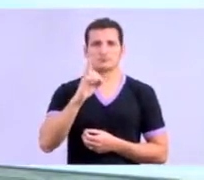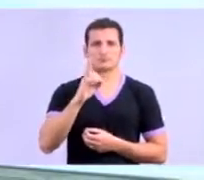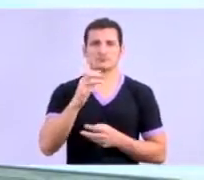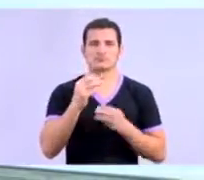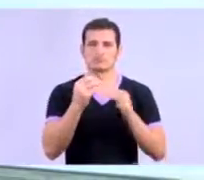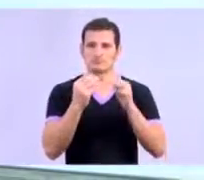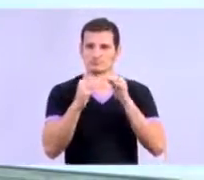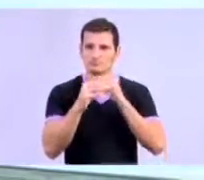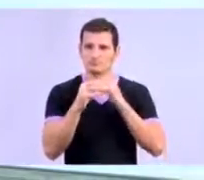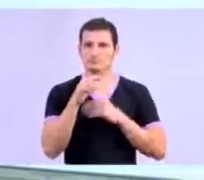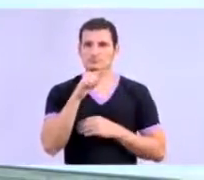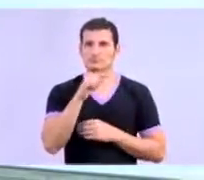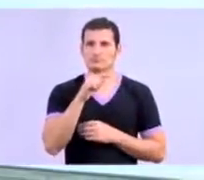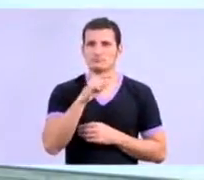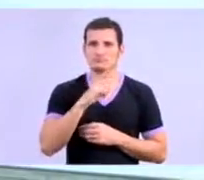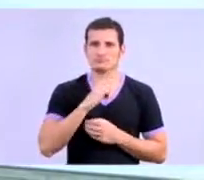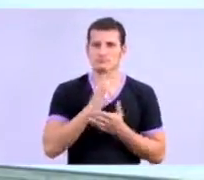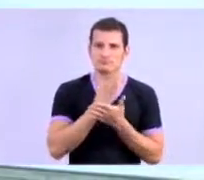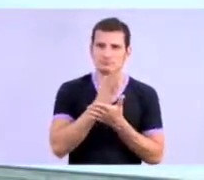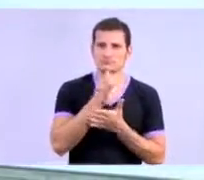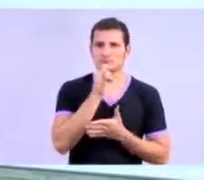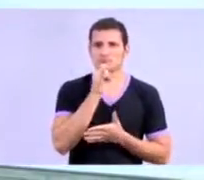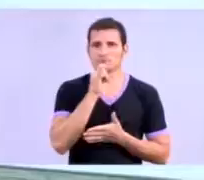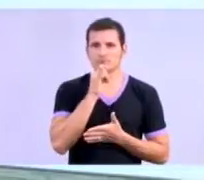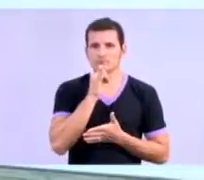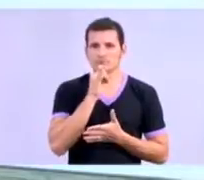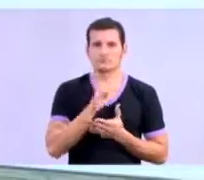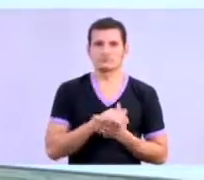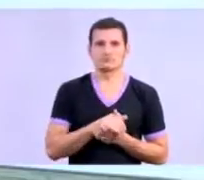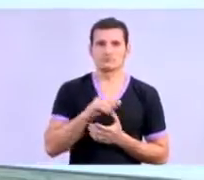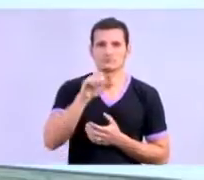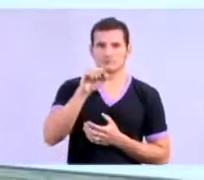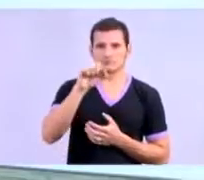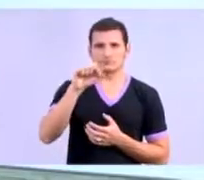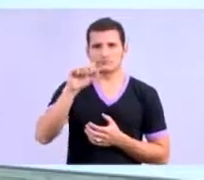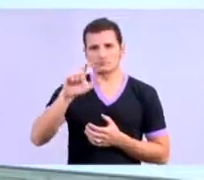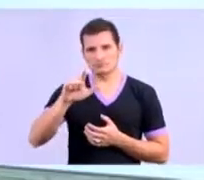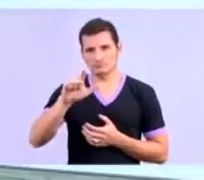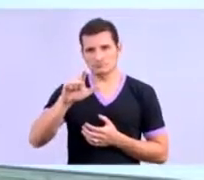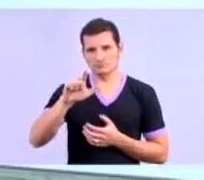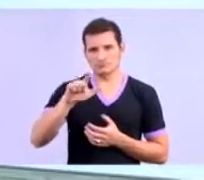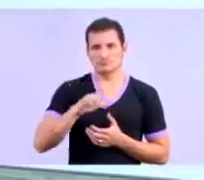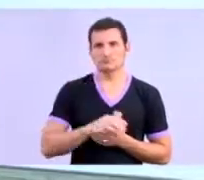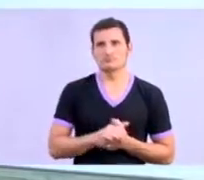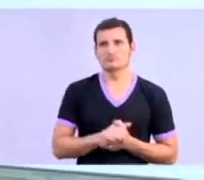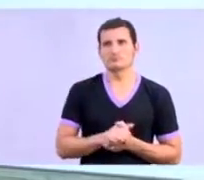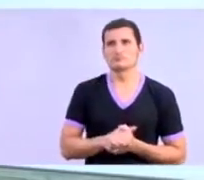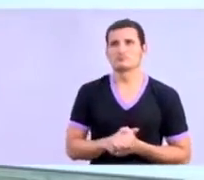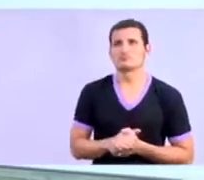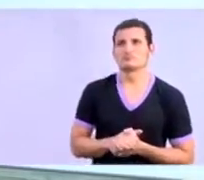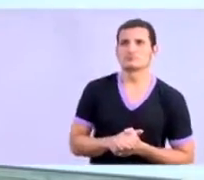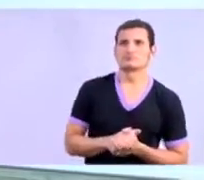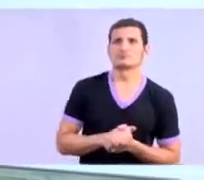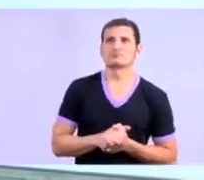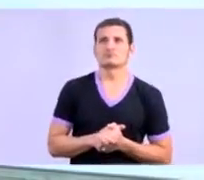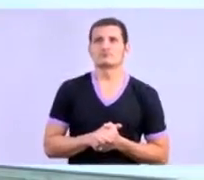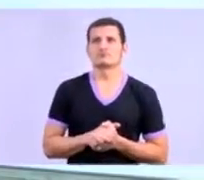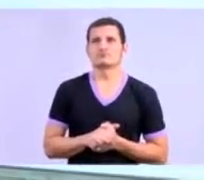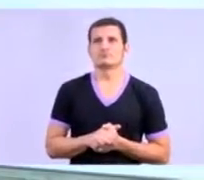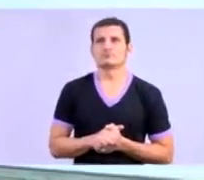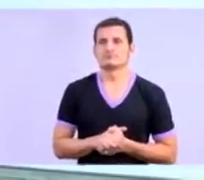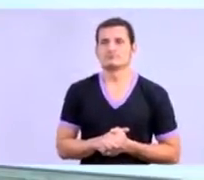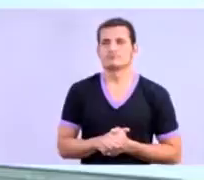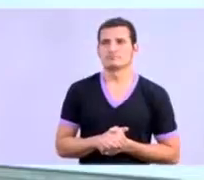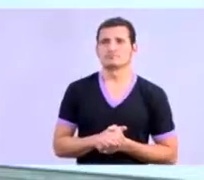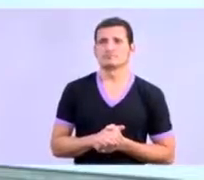No caso aí, a gente traz alguns exemplos clássicos, o SSL, o Security Socket Layer, que